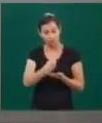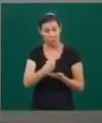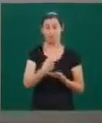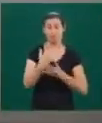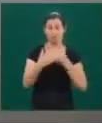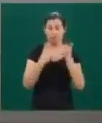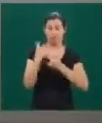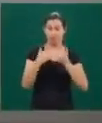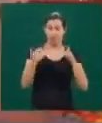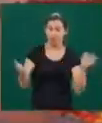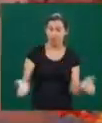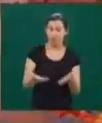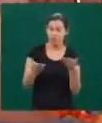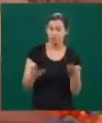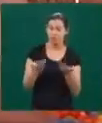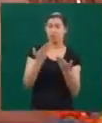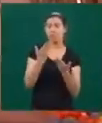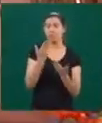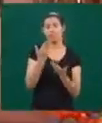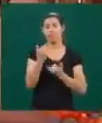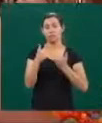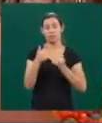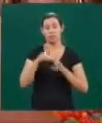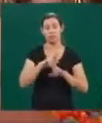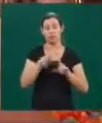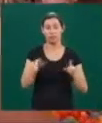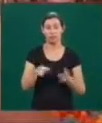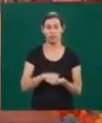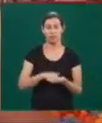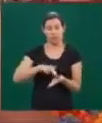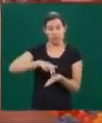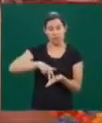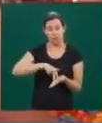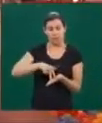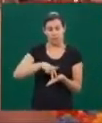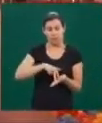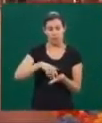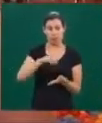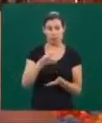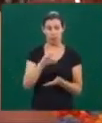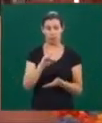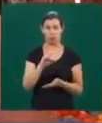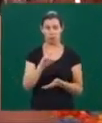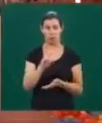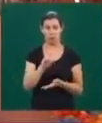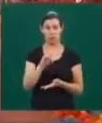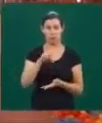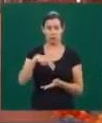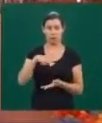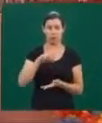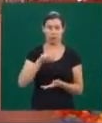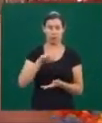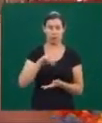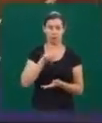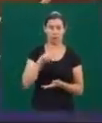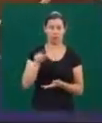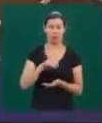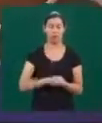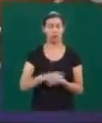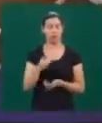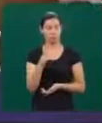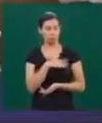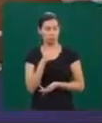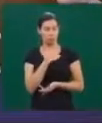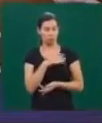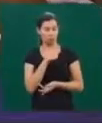brincadeiras diferentes. Envolve equilíbrio, coordenação e enfrentar os medos. É muito bom. A